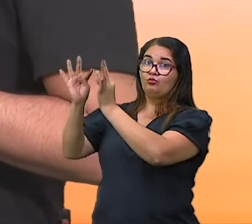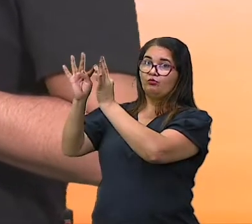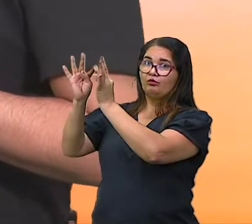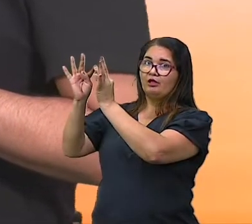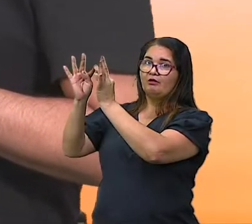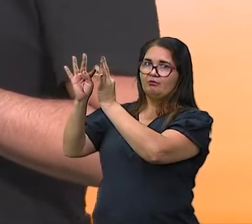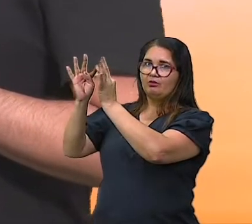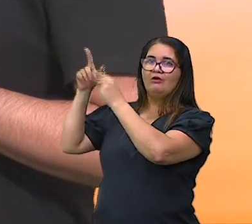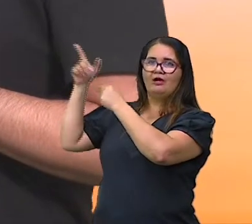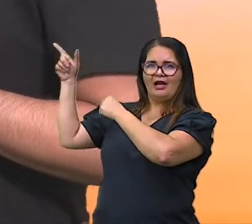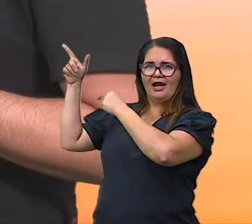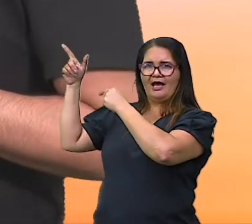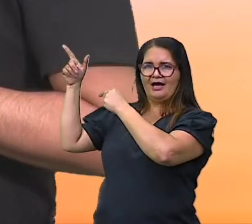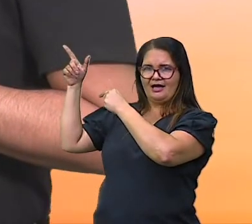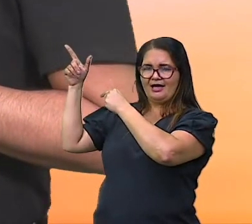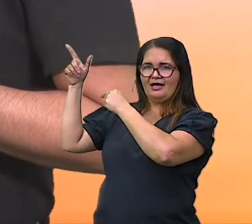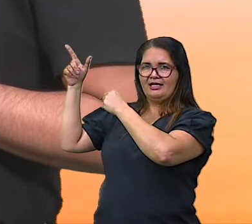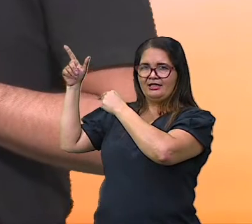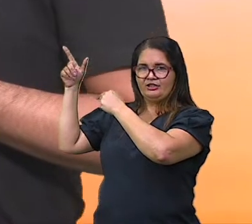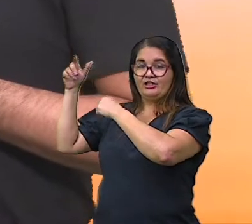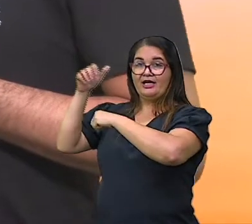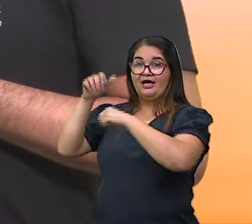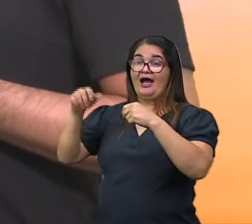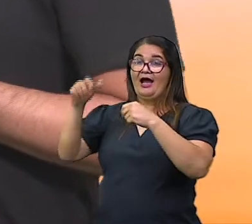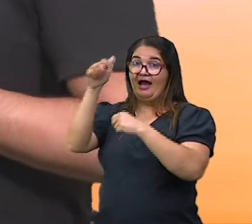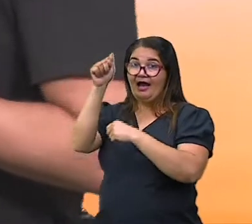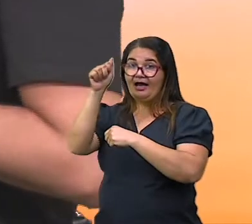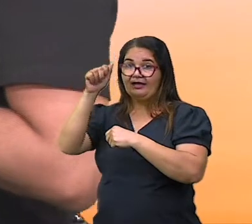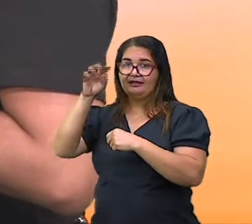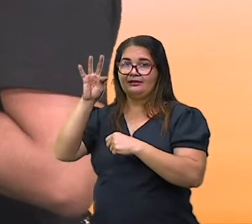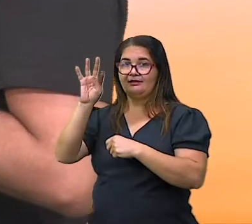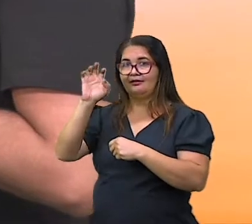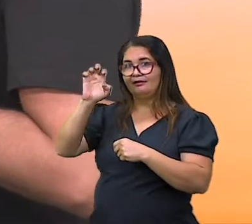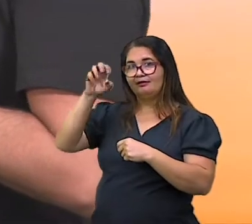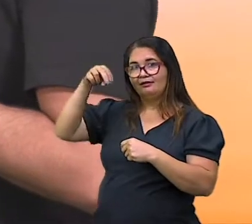anfiteatro. Então, aqui, ó, os muros mais embaixo. Então, as